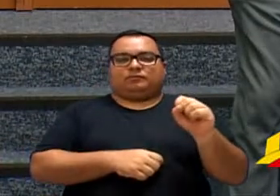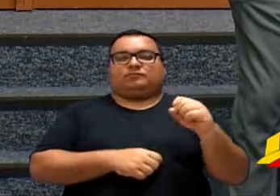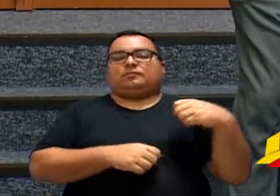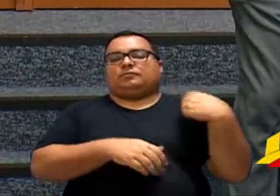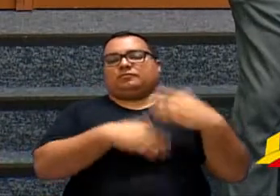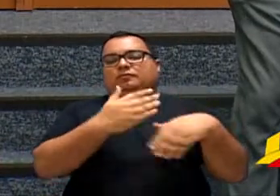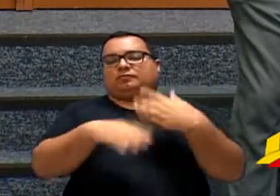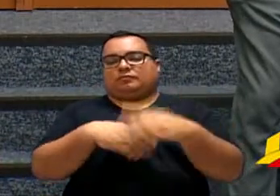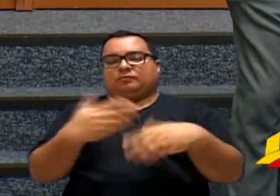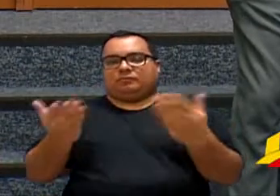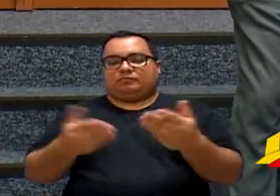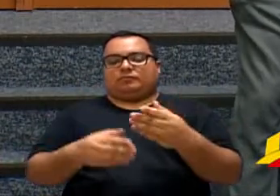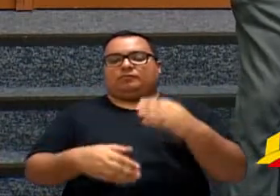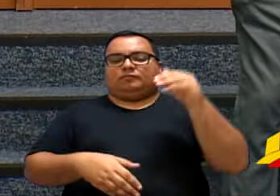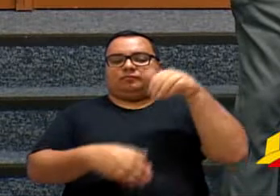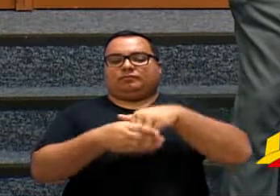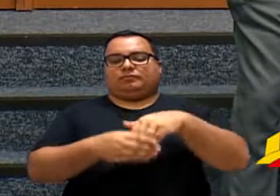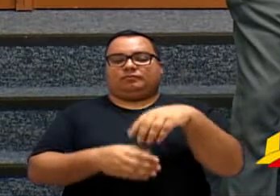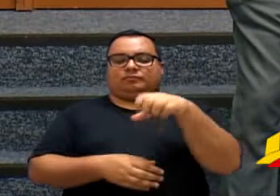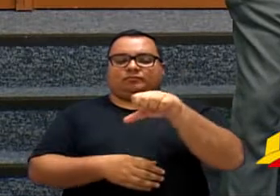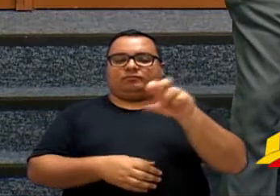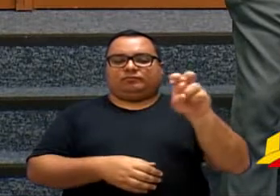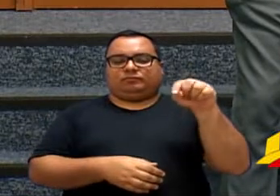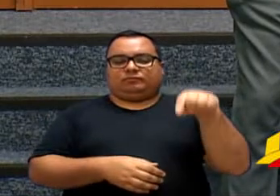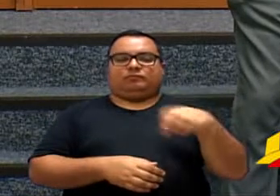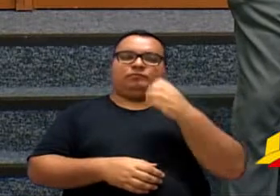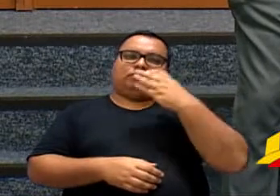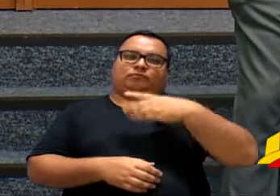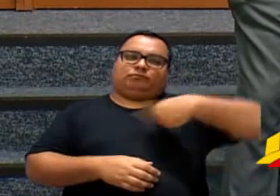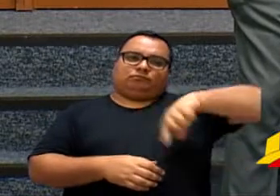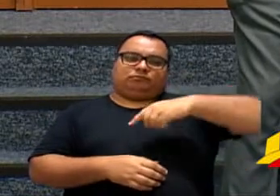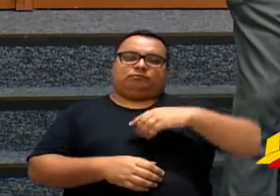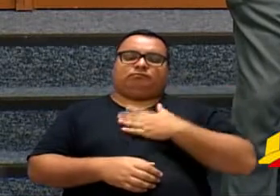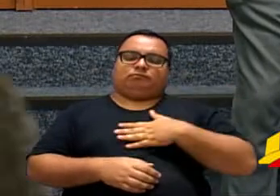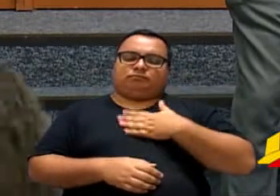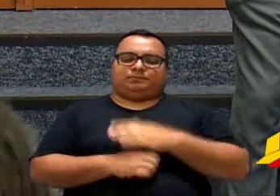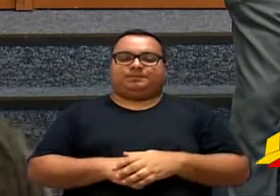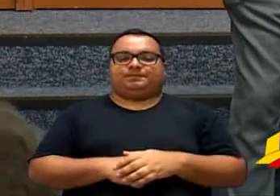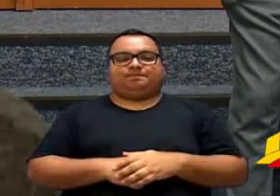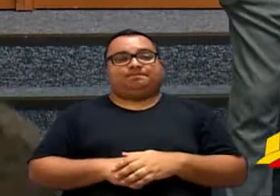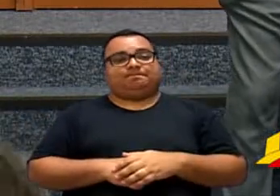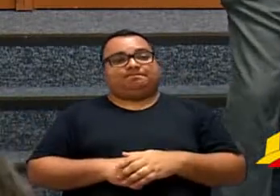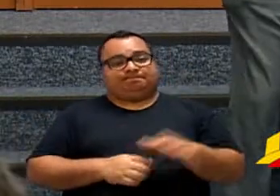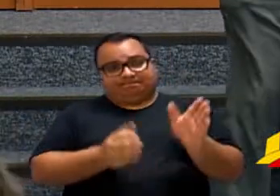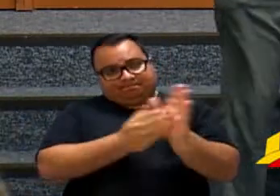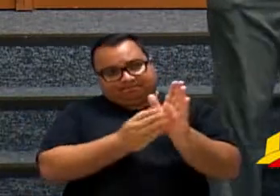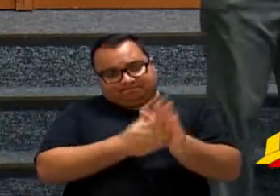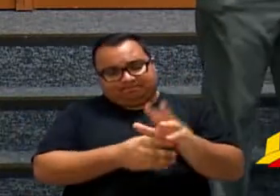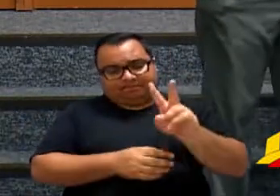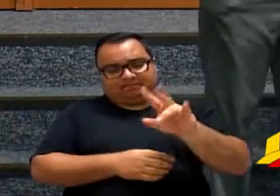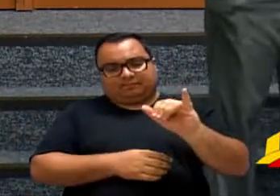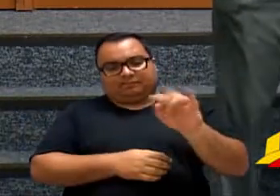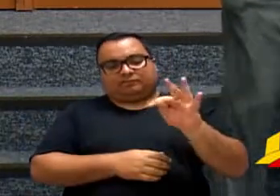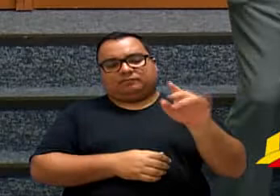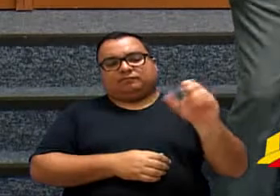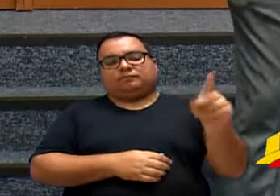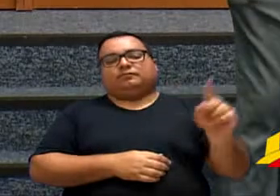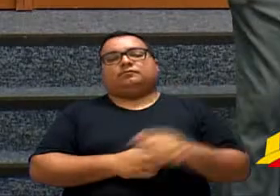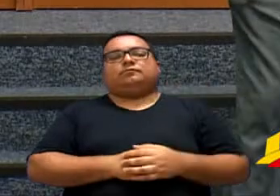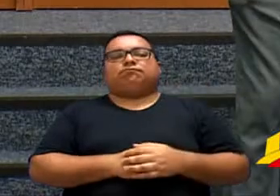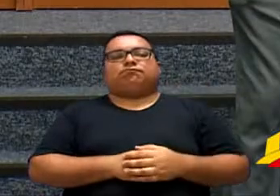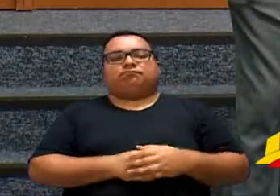95 mil votos parabéns então você tem o meu gabinete lá parceiro irmão para